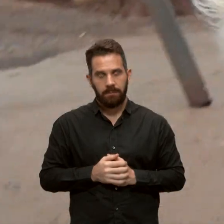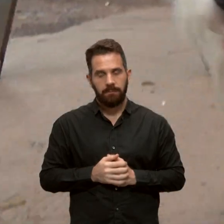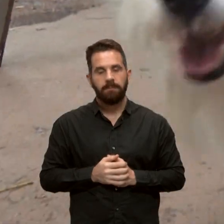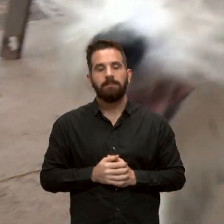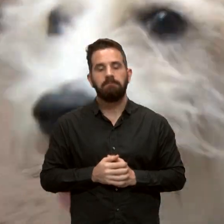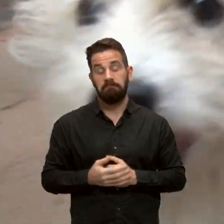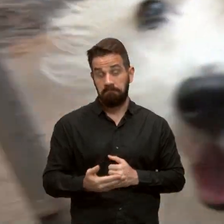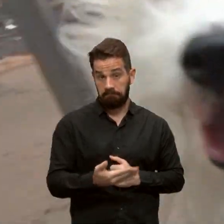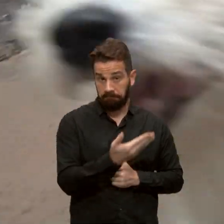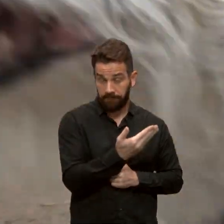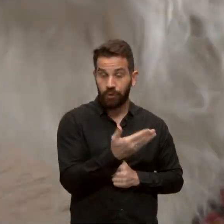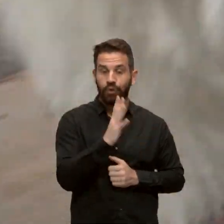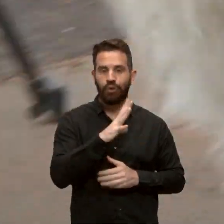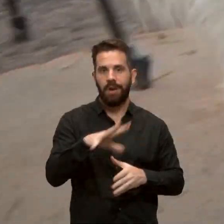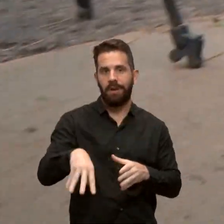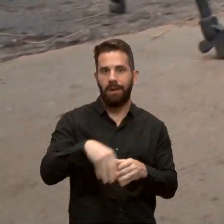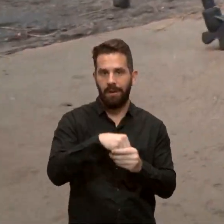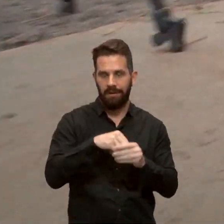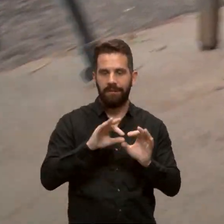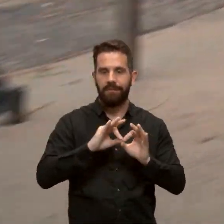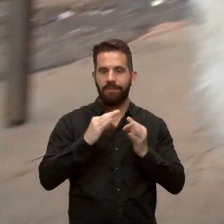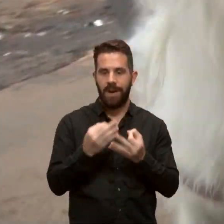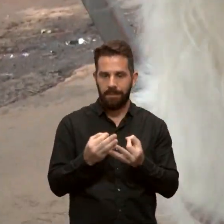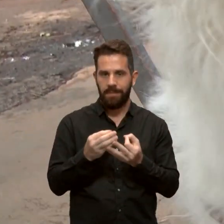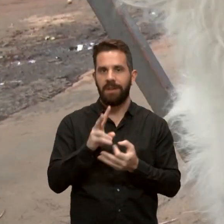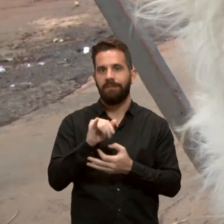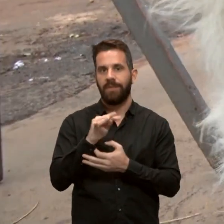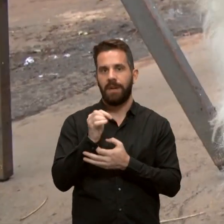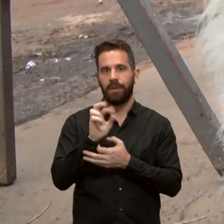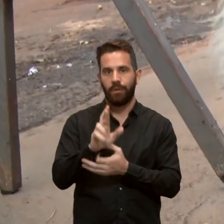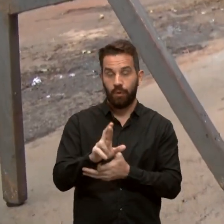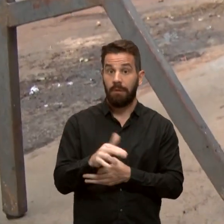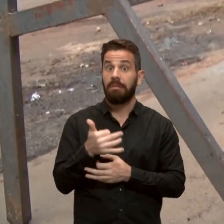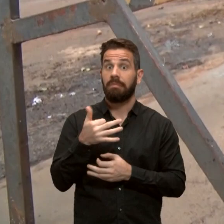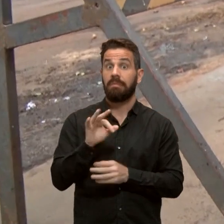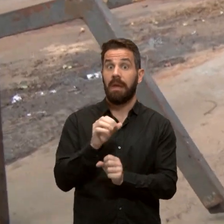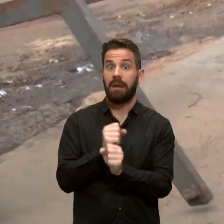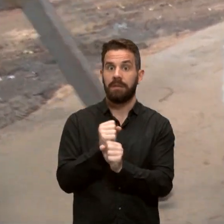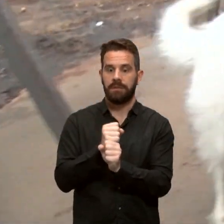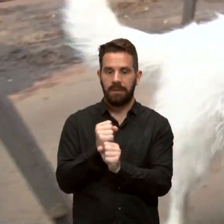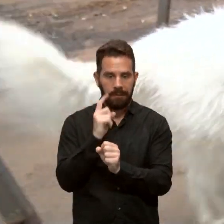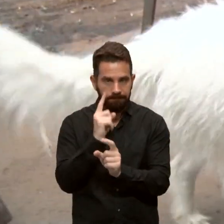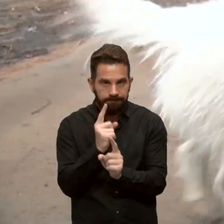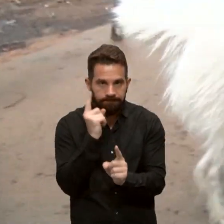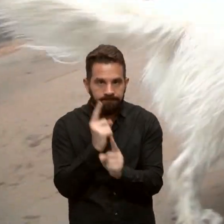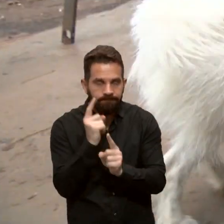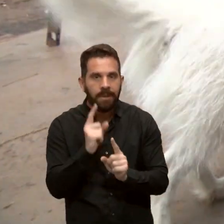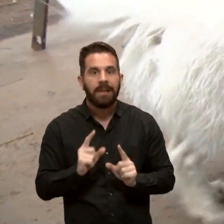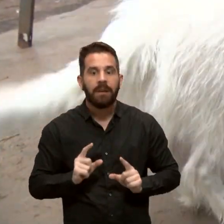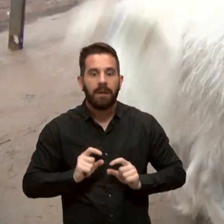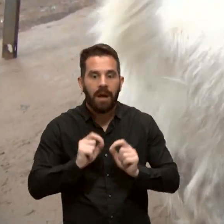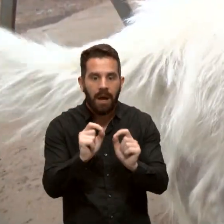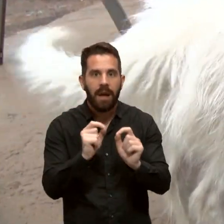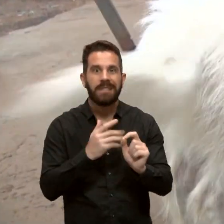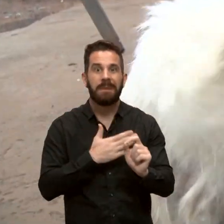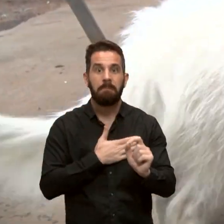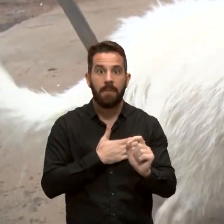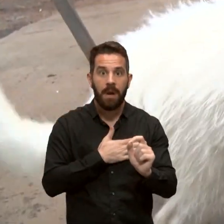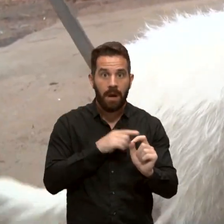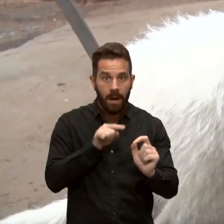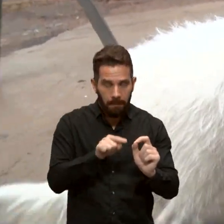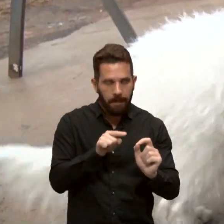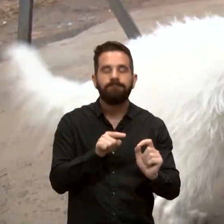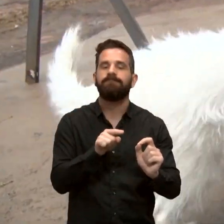Bailey já é parte da família do Victor há 10 anos e quando foi diagnosticada com câncer de mama, a cadelinha